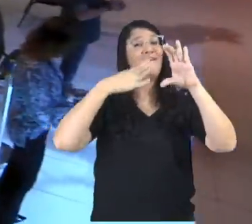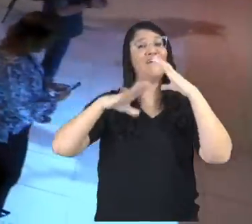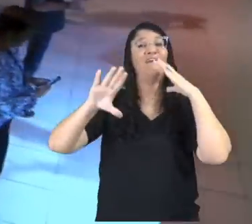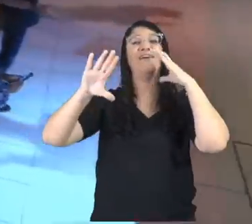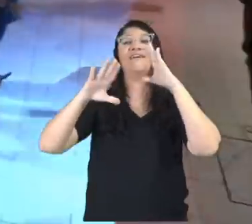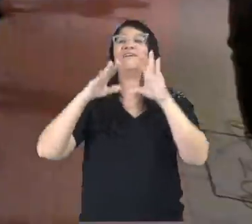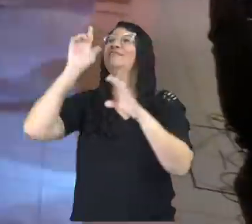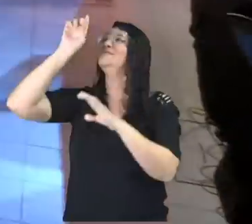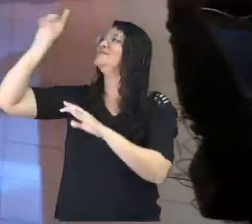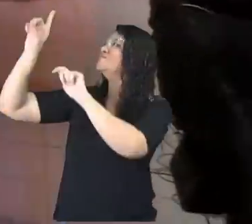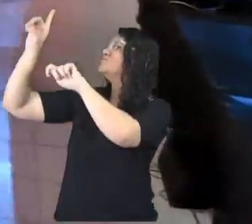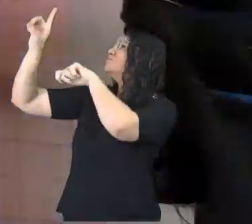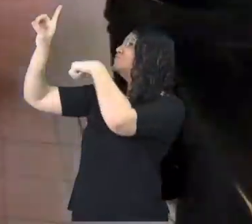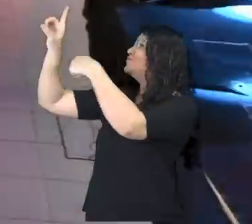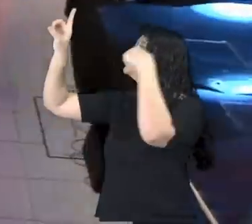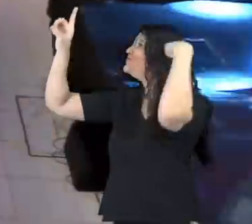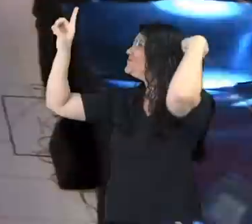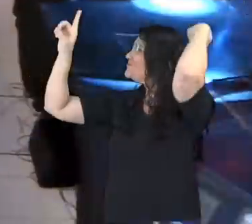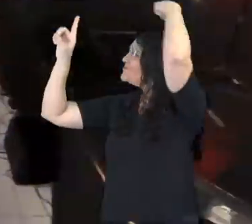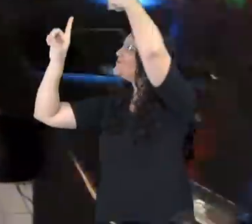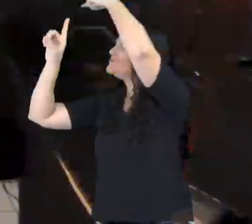cantam. Tu és santo,